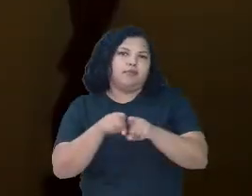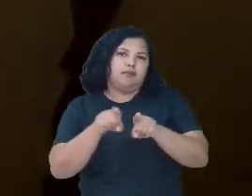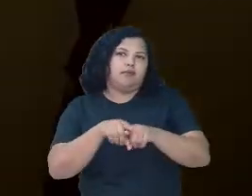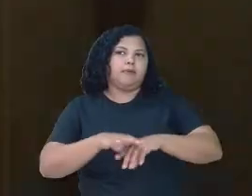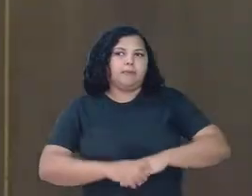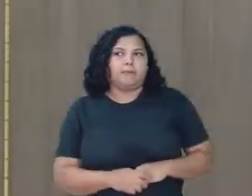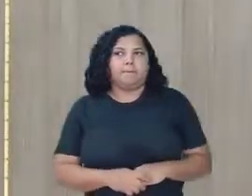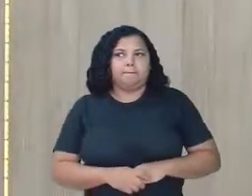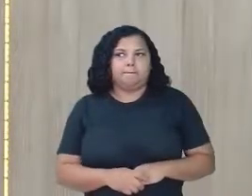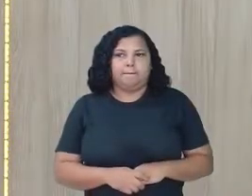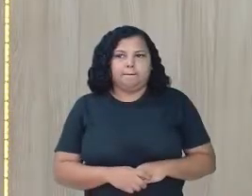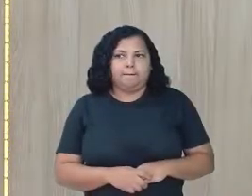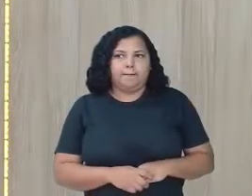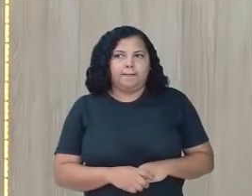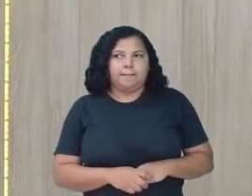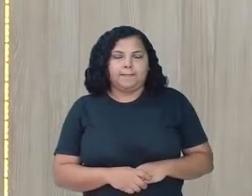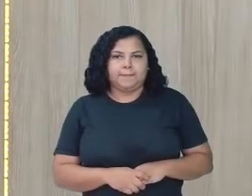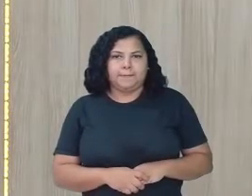ideia.